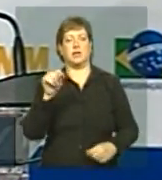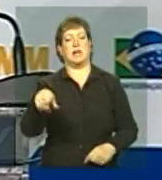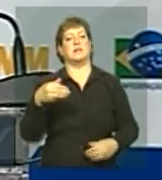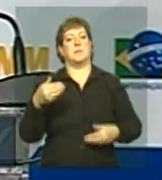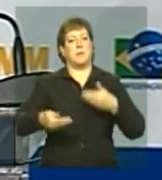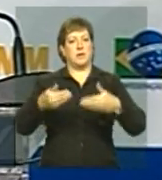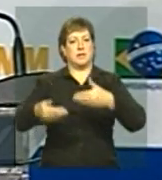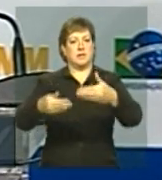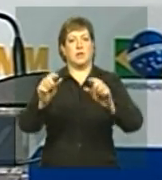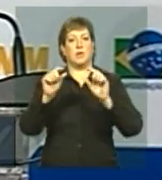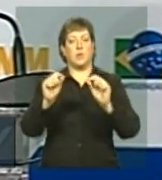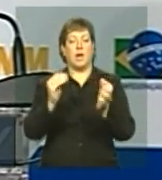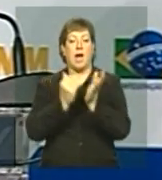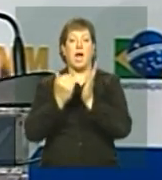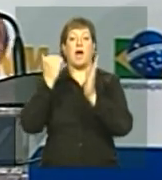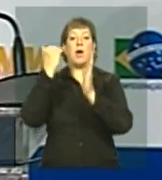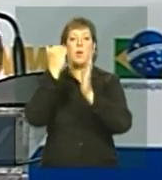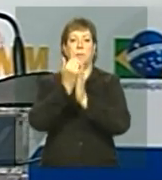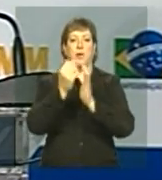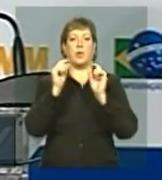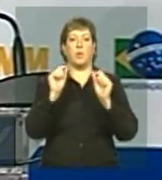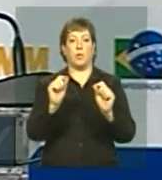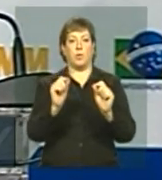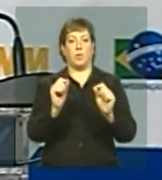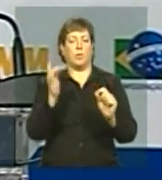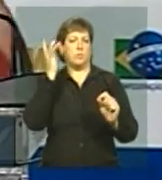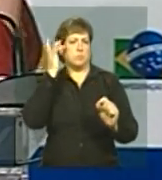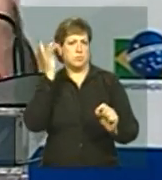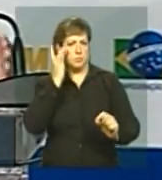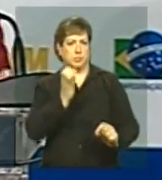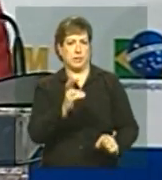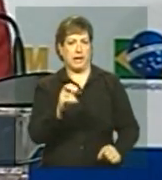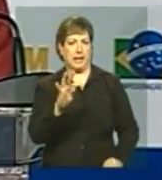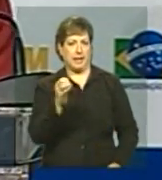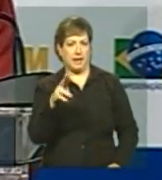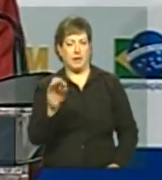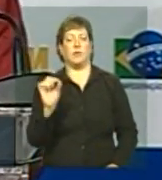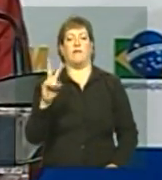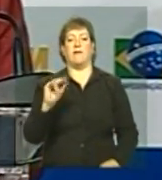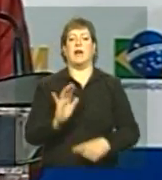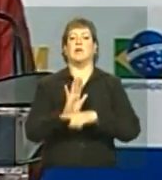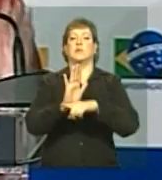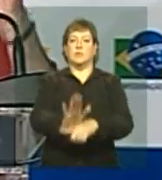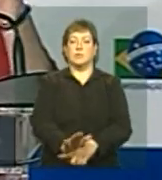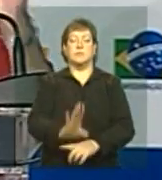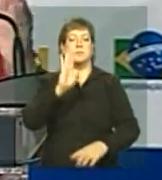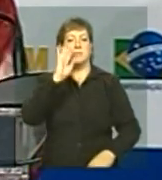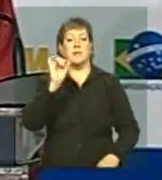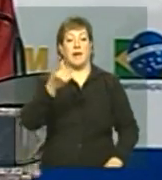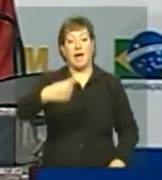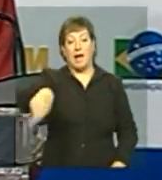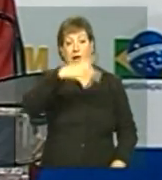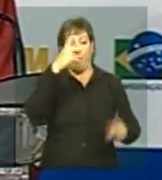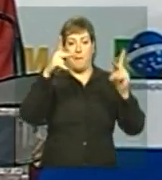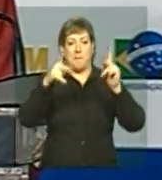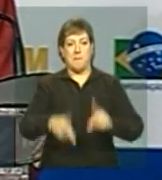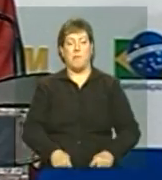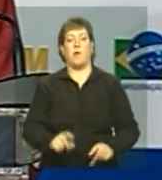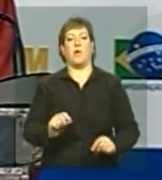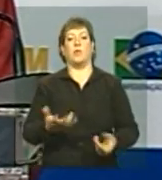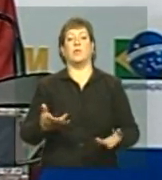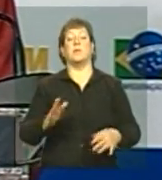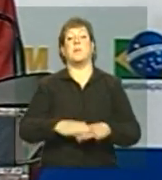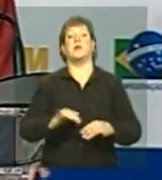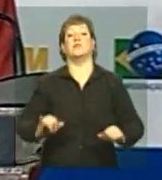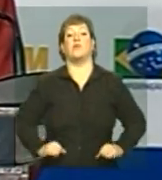de aumento com critério que vai beneficiar, sobretudo, aquelas populações mais vulneráveis,